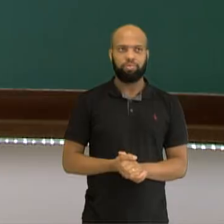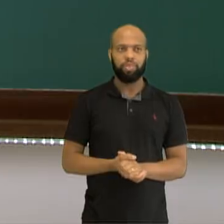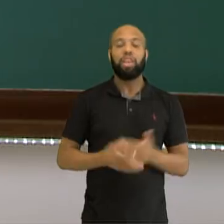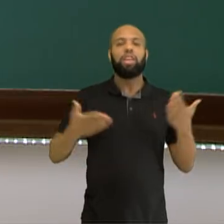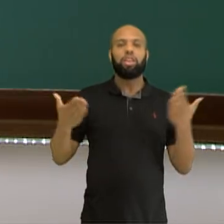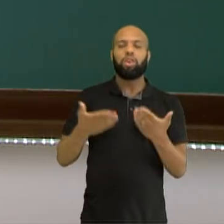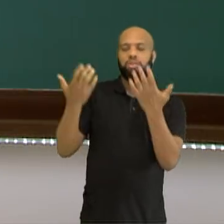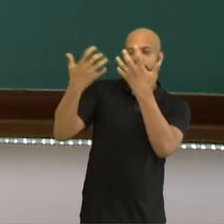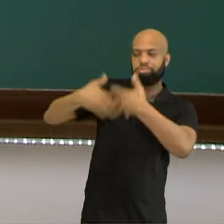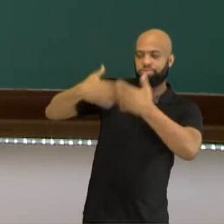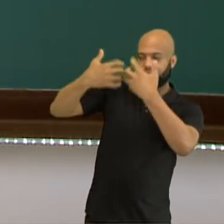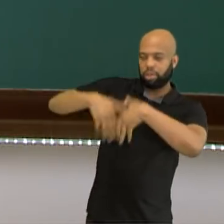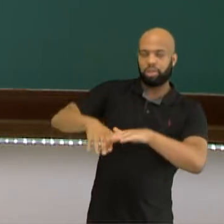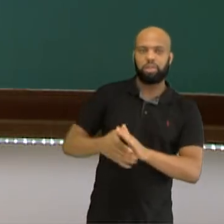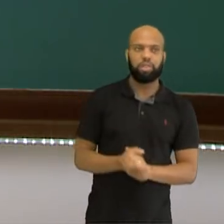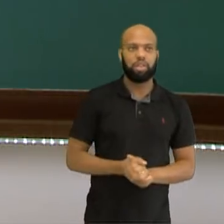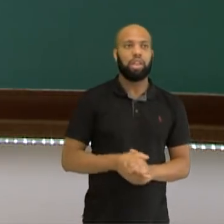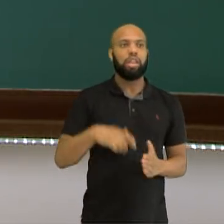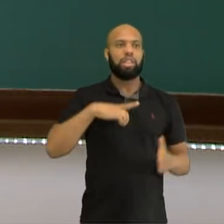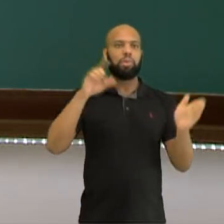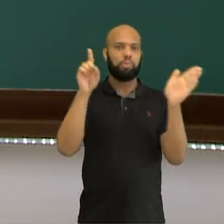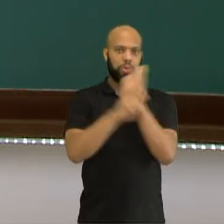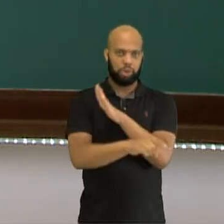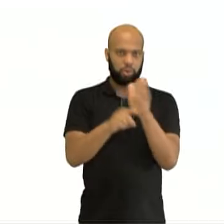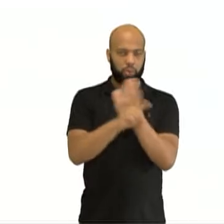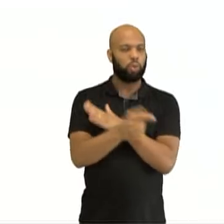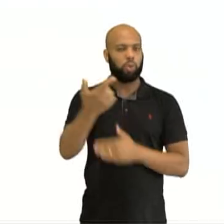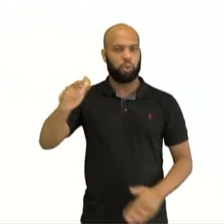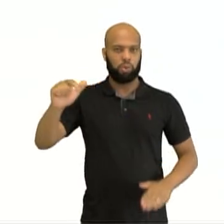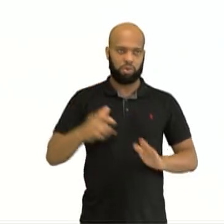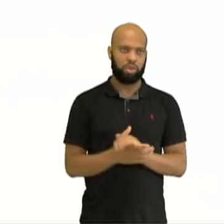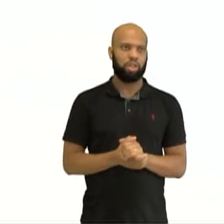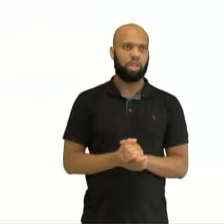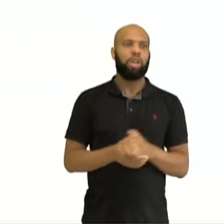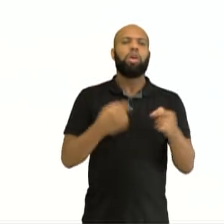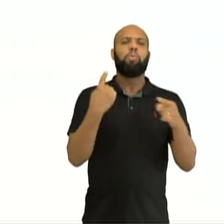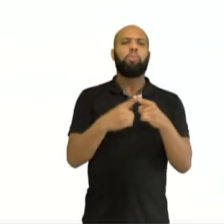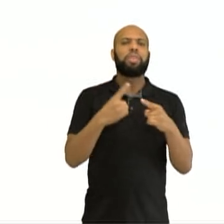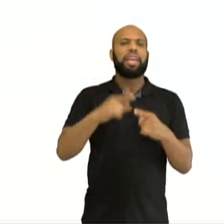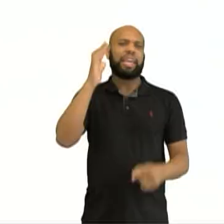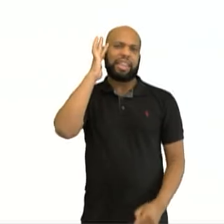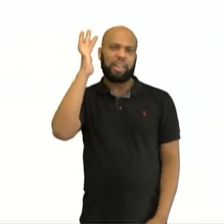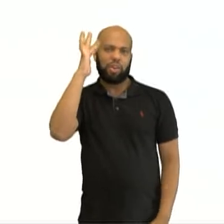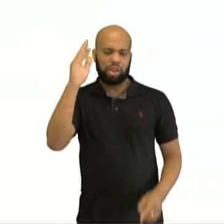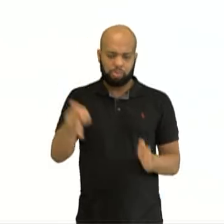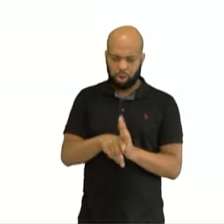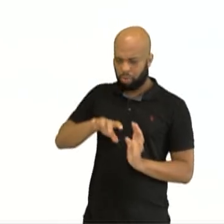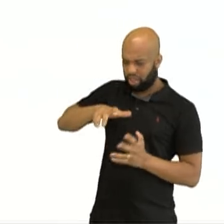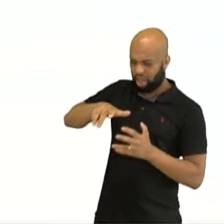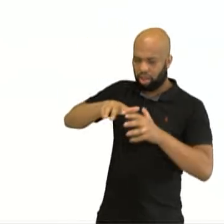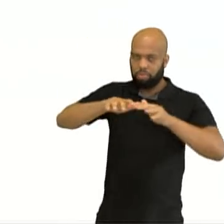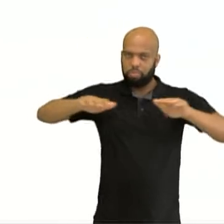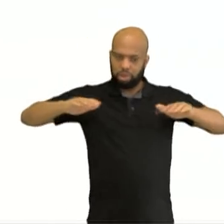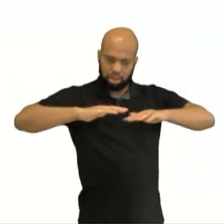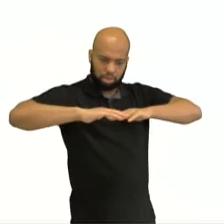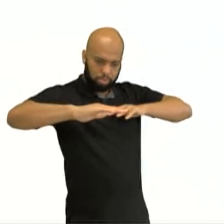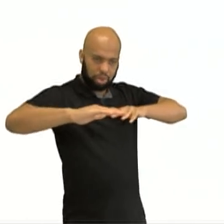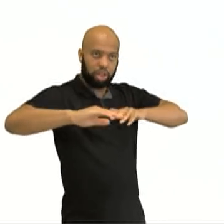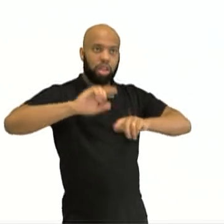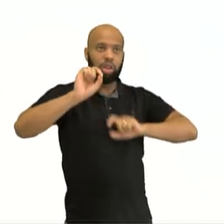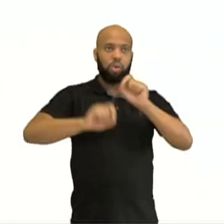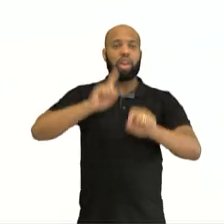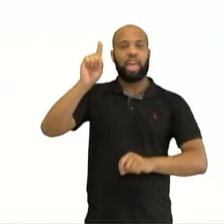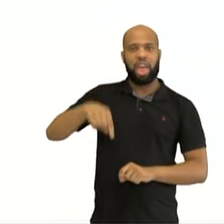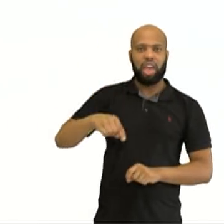vamos pensar um pouquinho? Então, eu vou lançar um questionamento para vocês. Por que a teoria da Terra plana pode ser